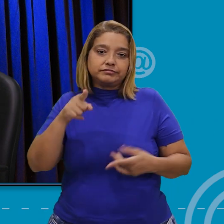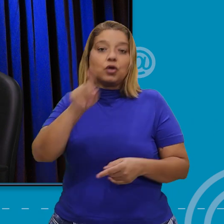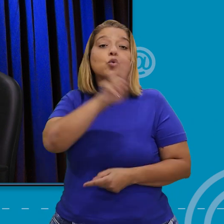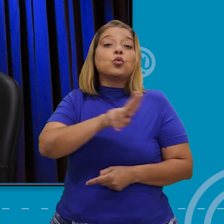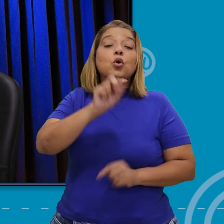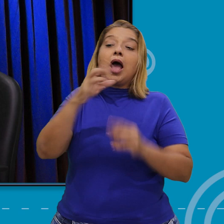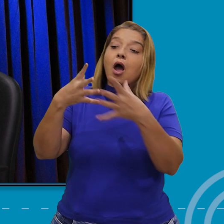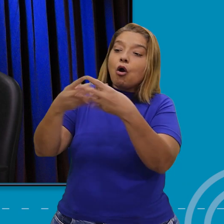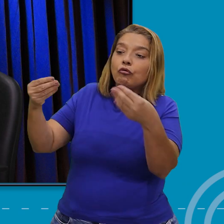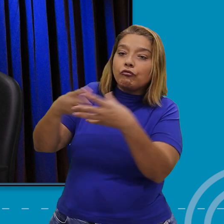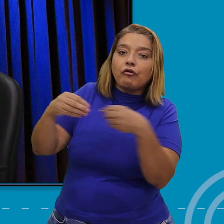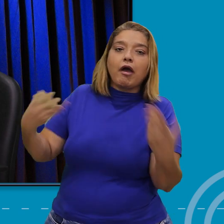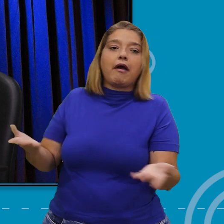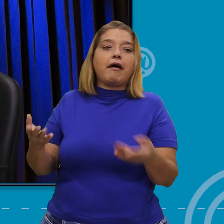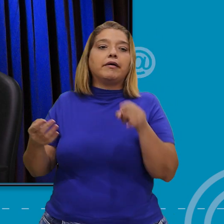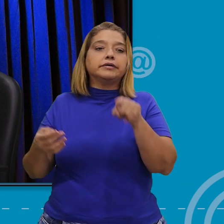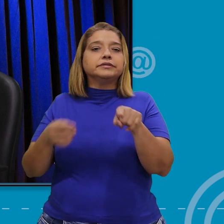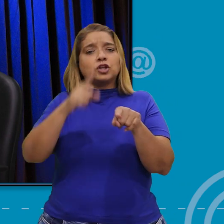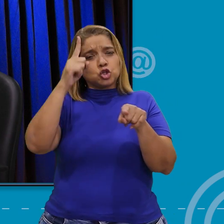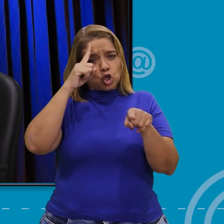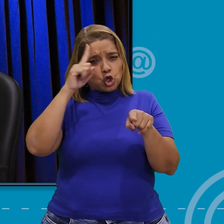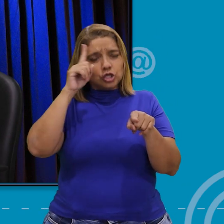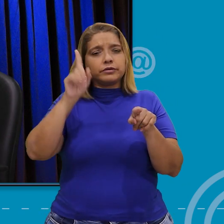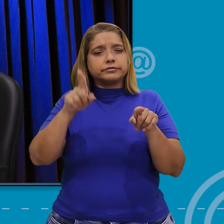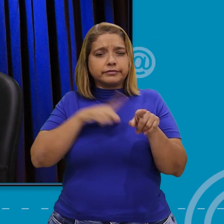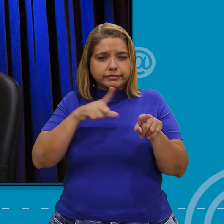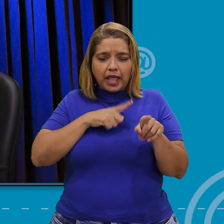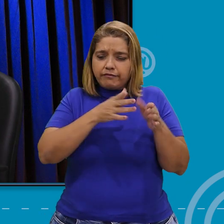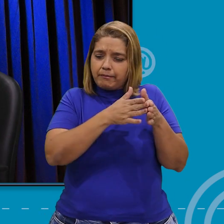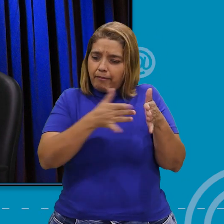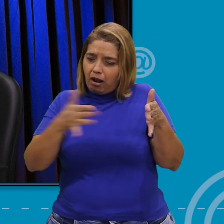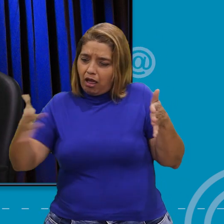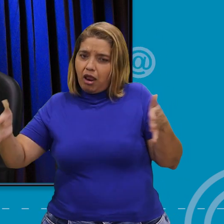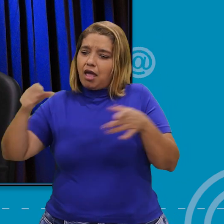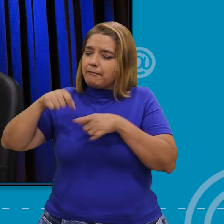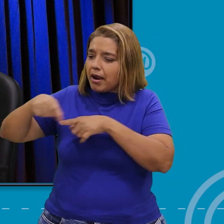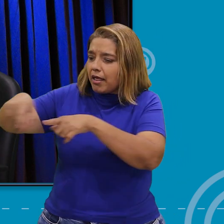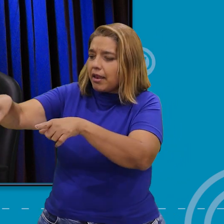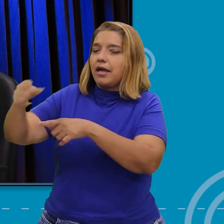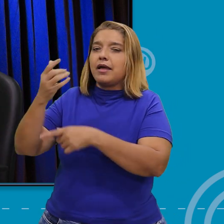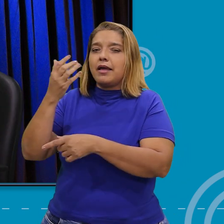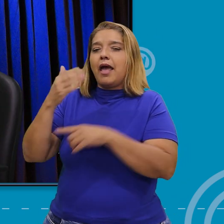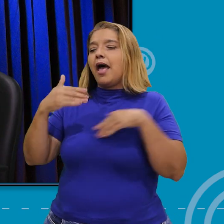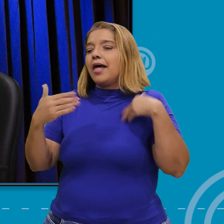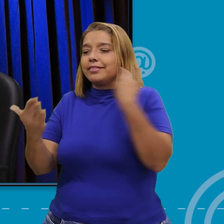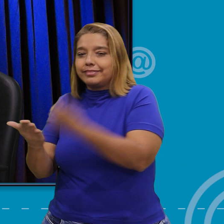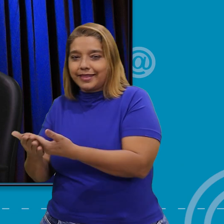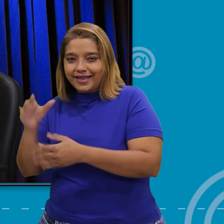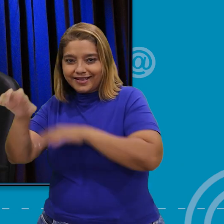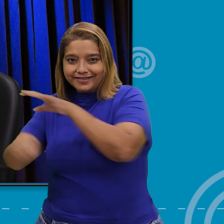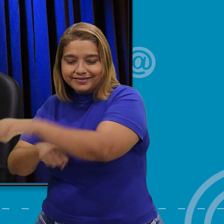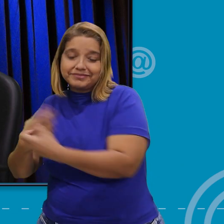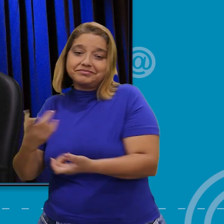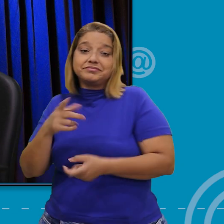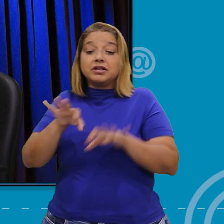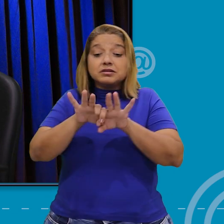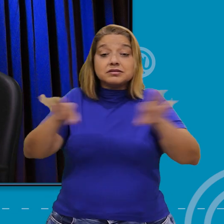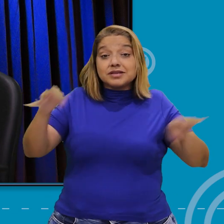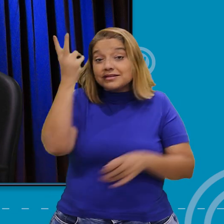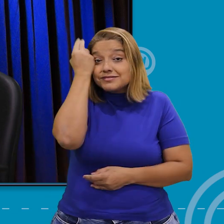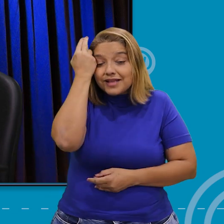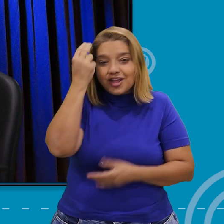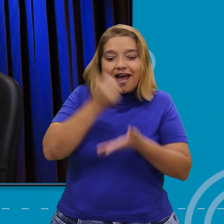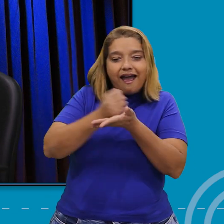utilizar o quê? O alface, que eles participaram de todo aquele processo, plantio até a colheita, uma